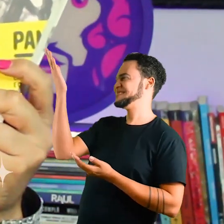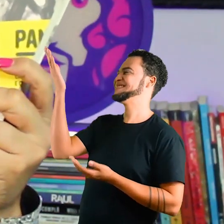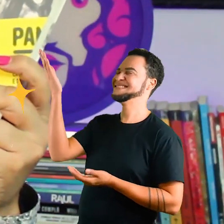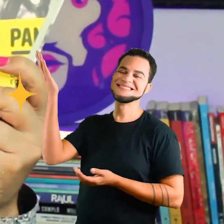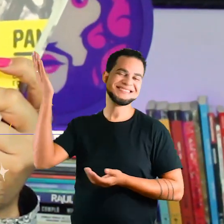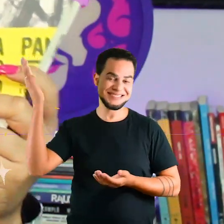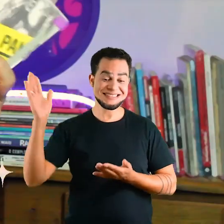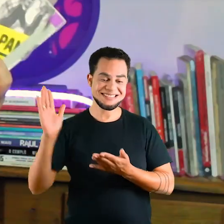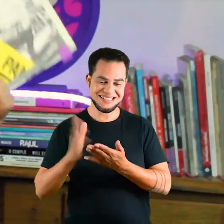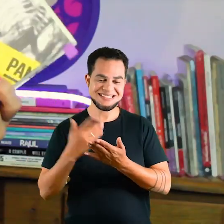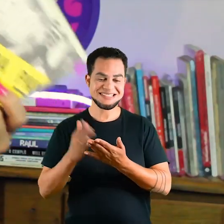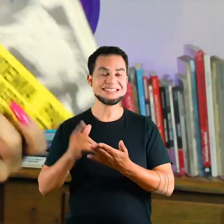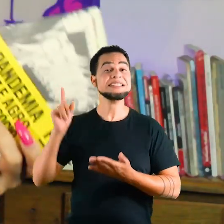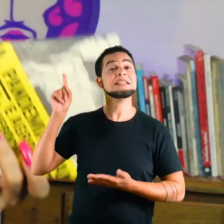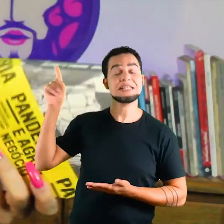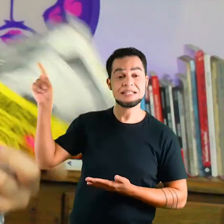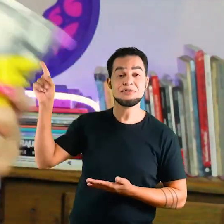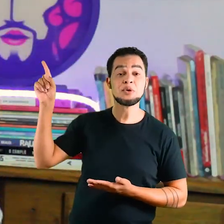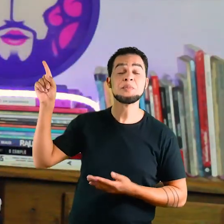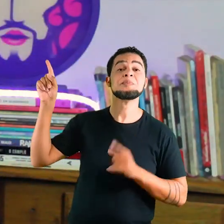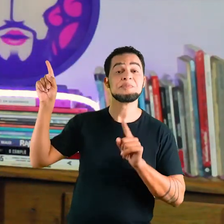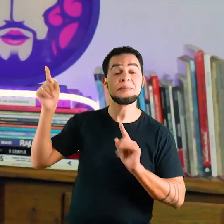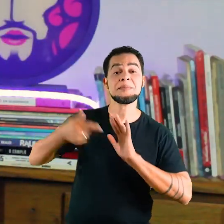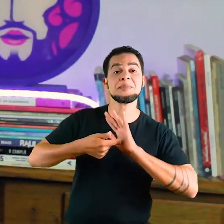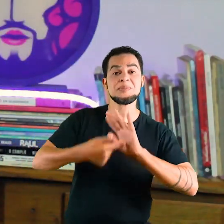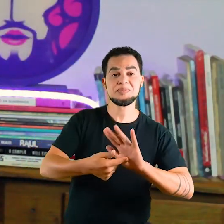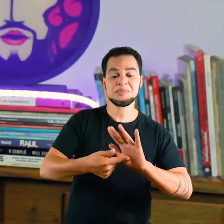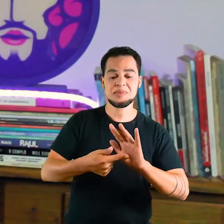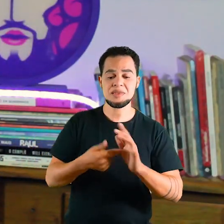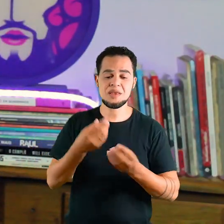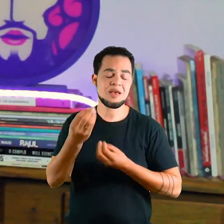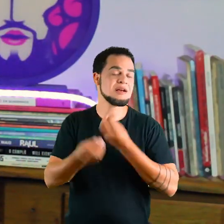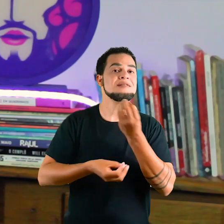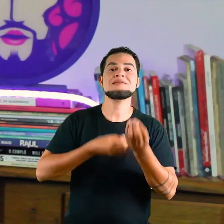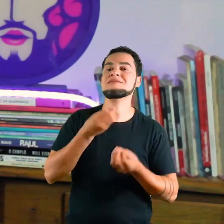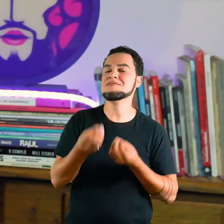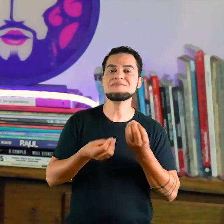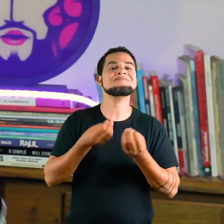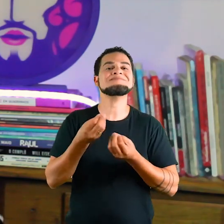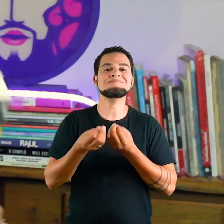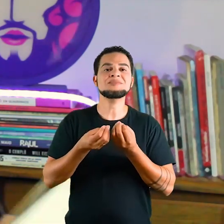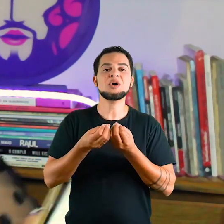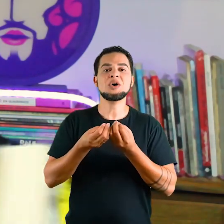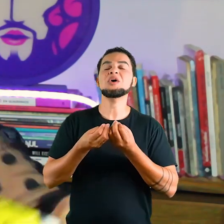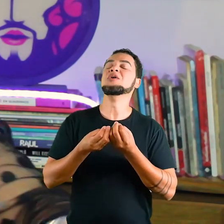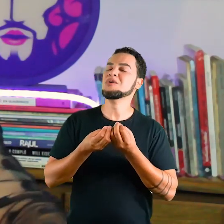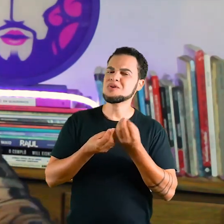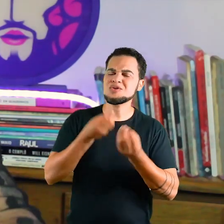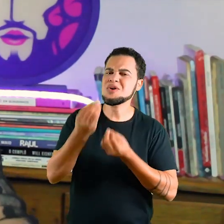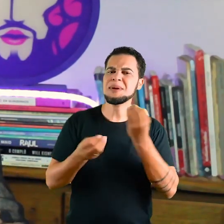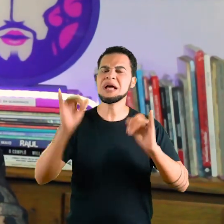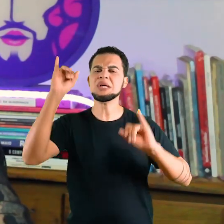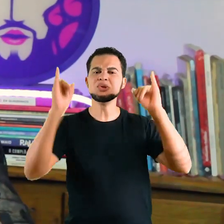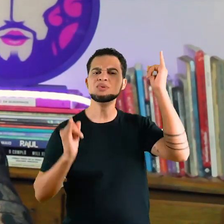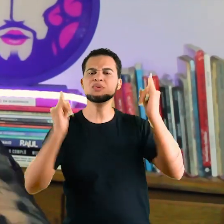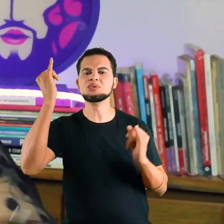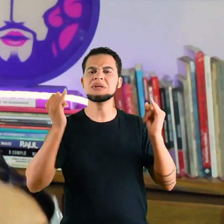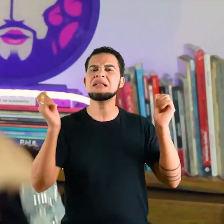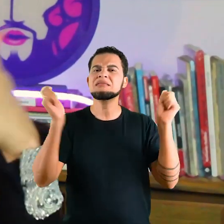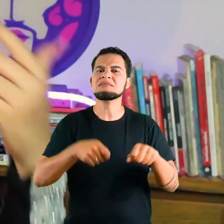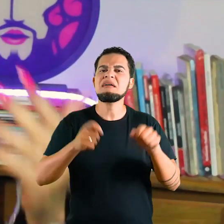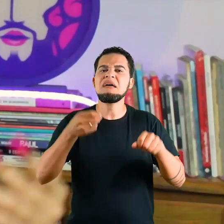Neste livro, Rob Wallace, né, nos mostra como a grande indústria tenta ocultar